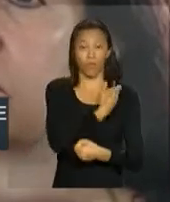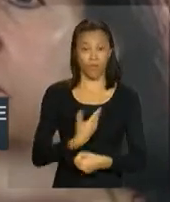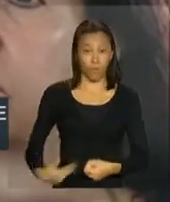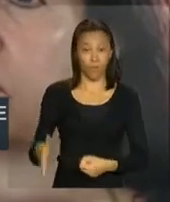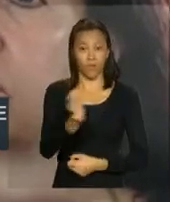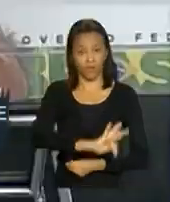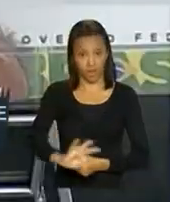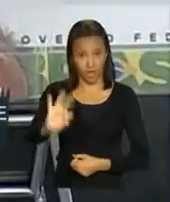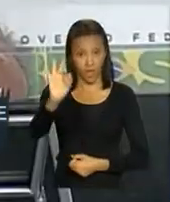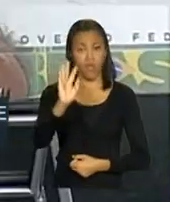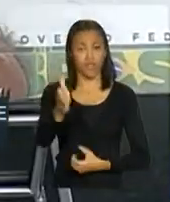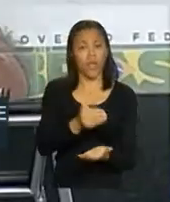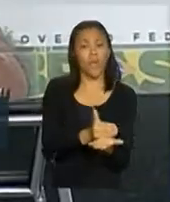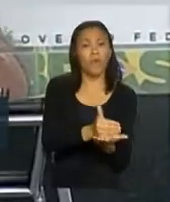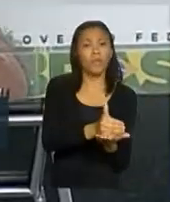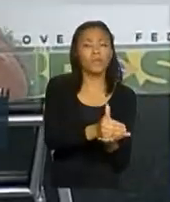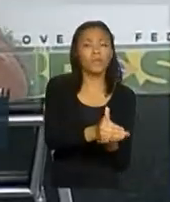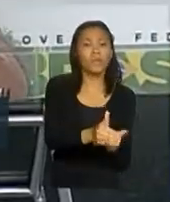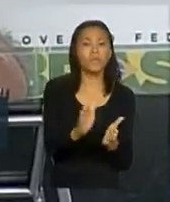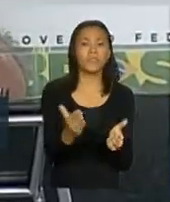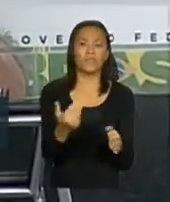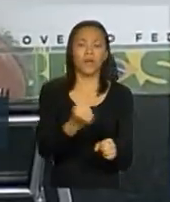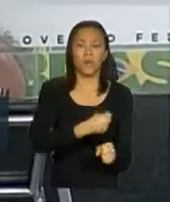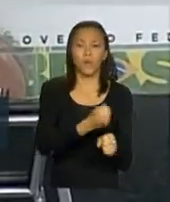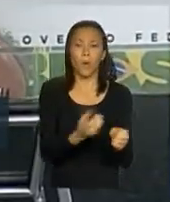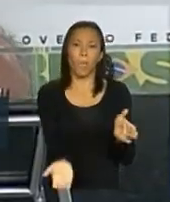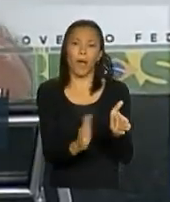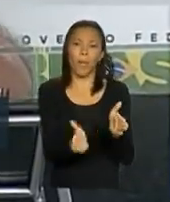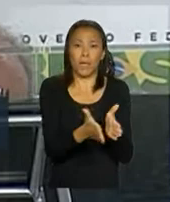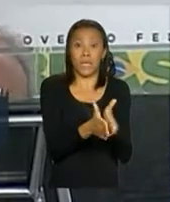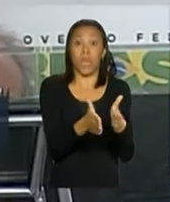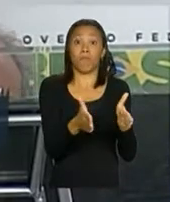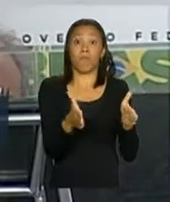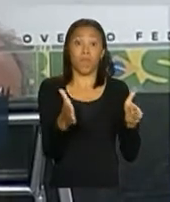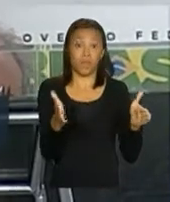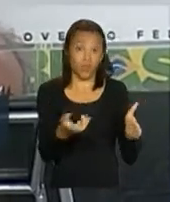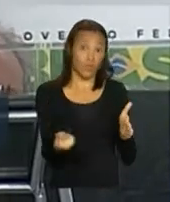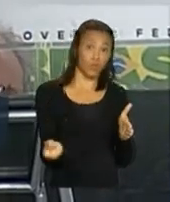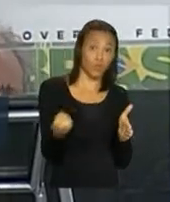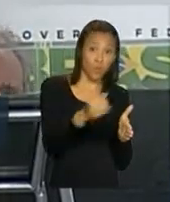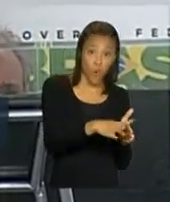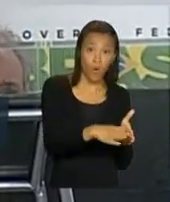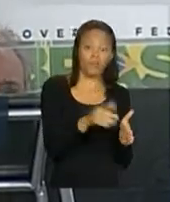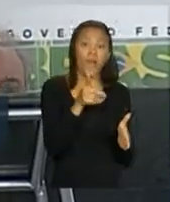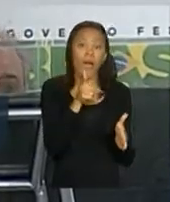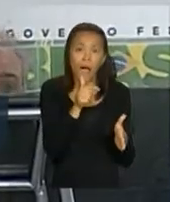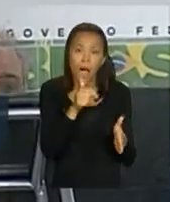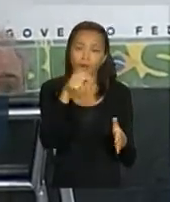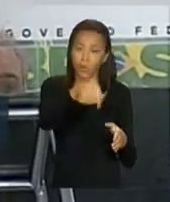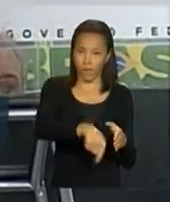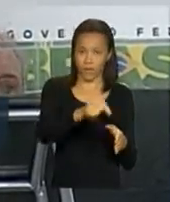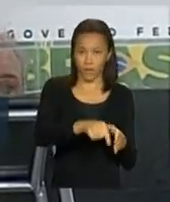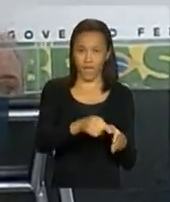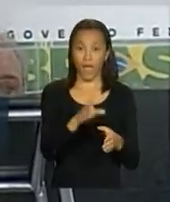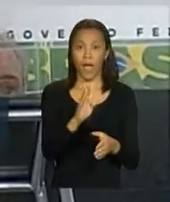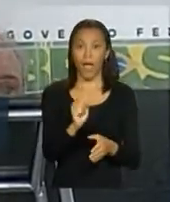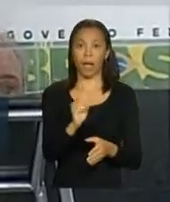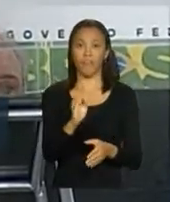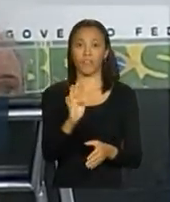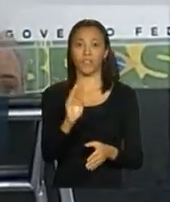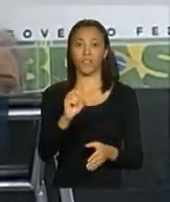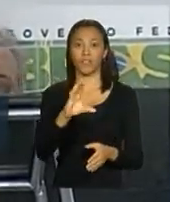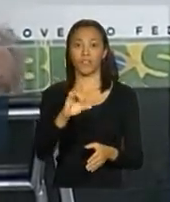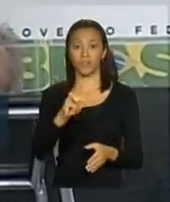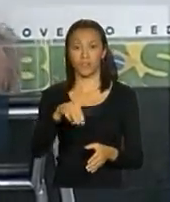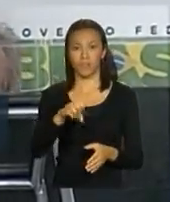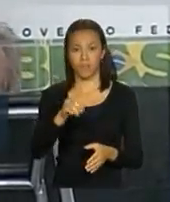Excelência, iniciamos a reforma e ampliação do novo sistema de abastecimento de água de São Luís, que